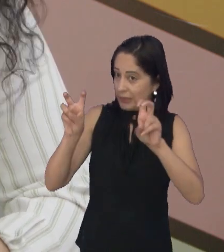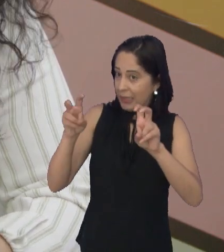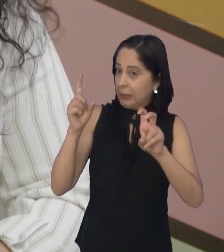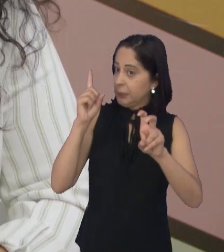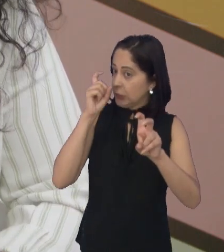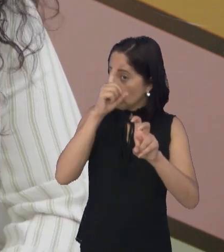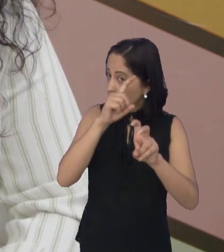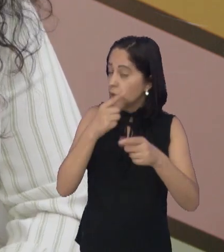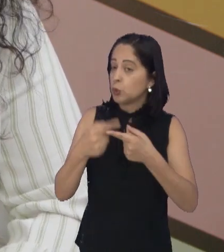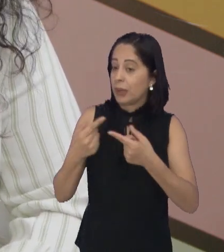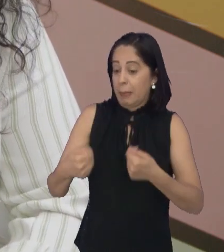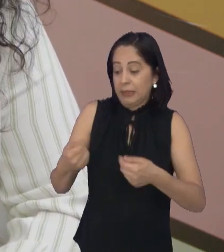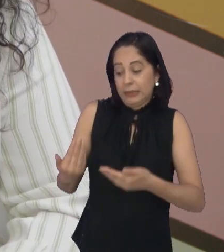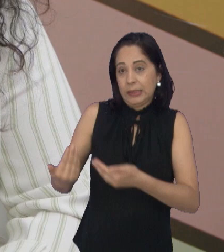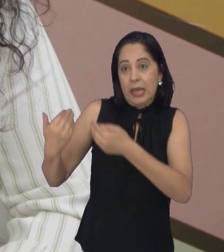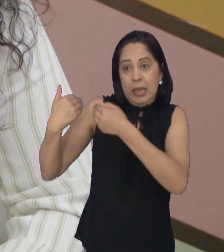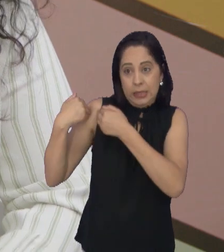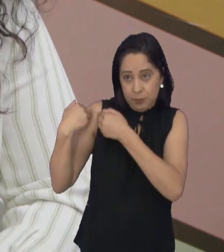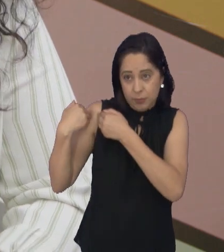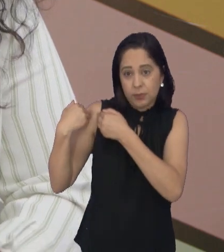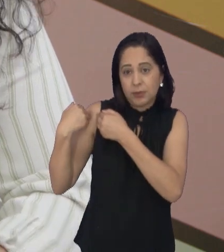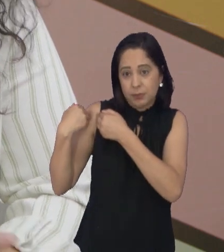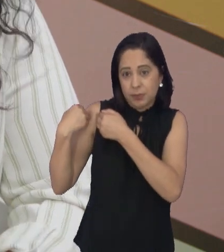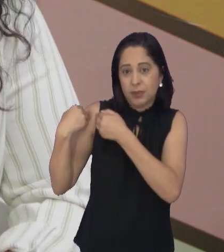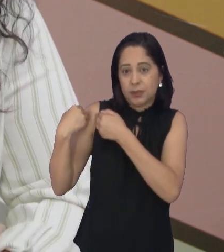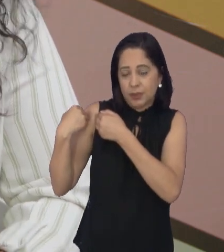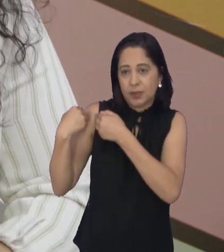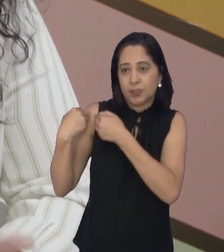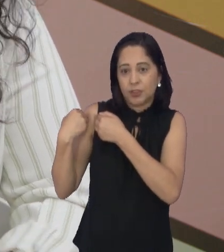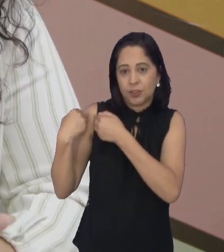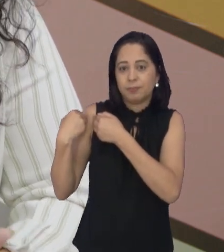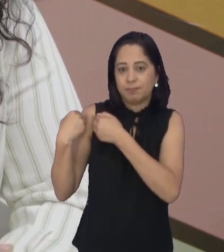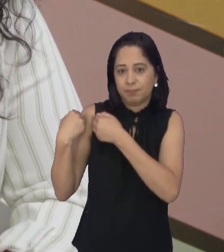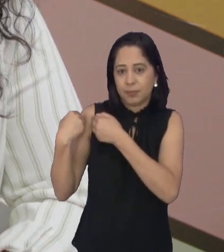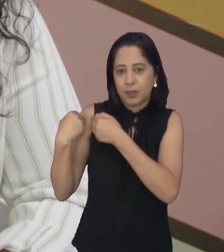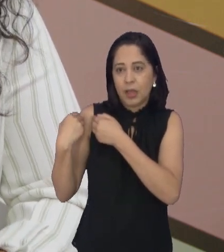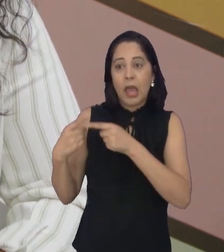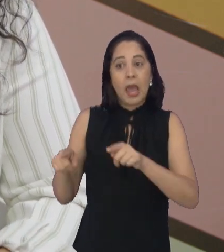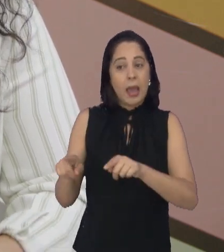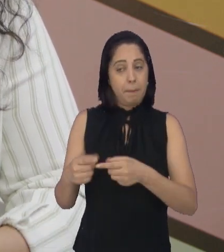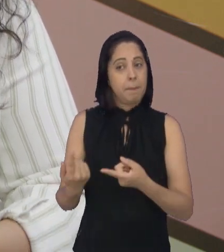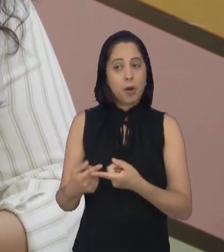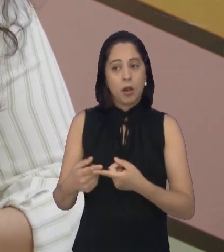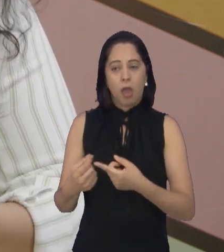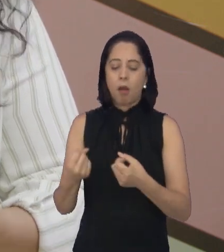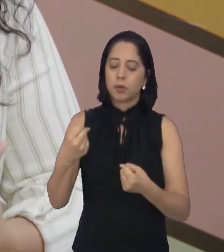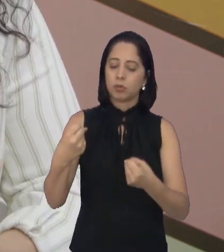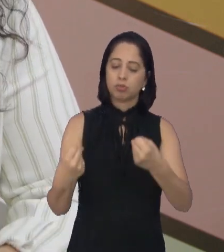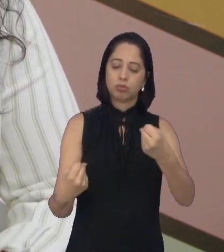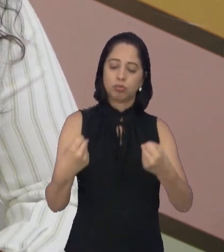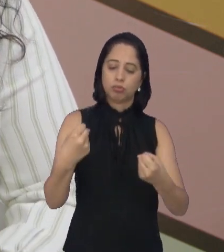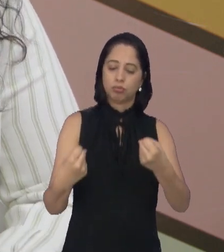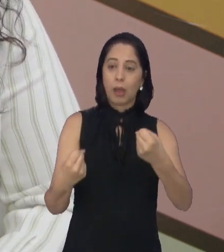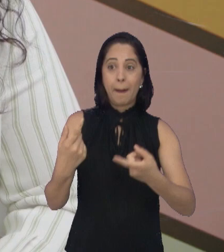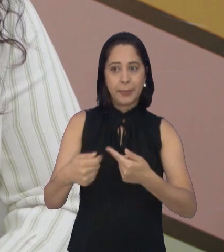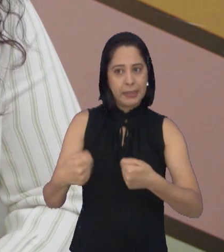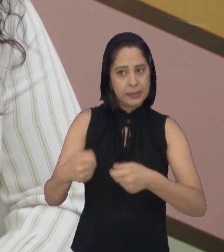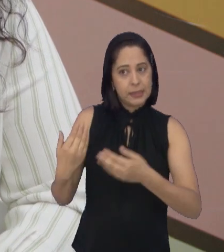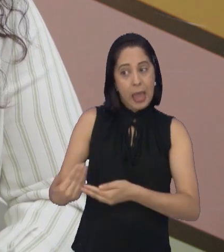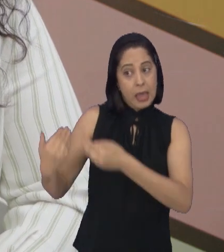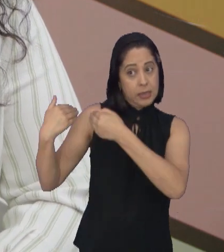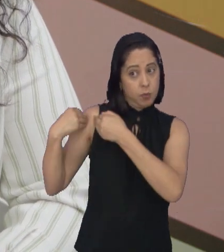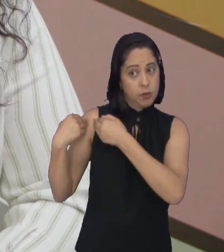muita responsabilidade de quem está dirigindo e, querendo ou não, é muita segurança também para você saber o que você vai conseguir